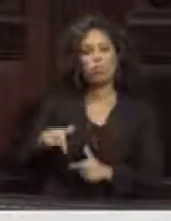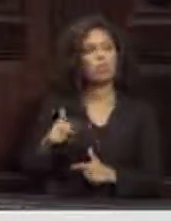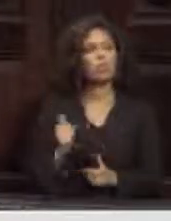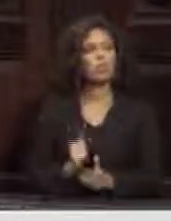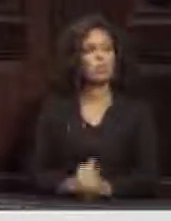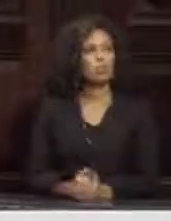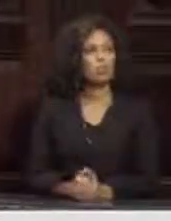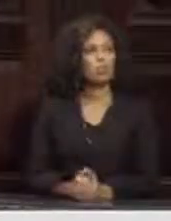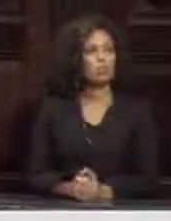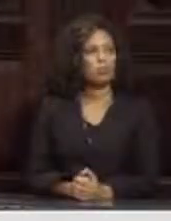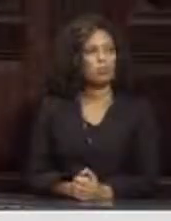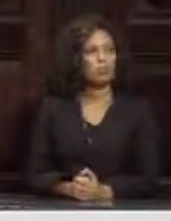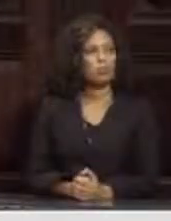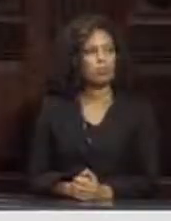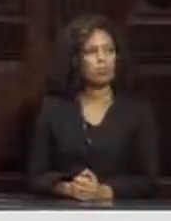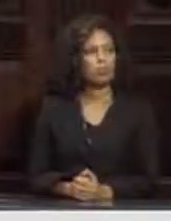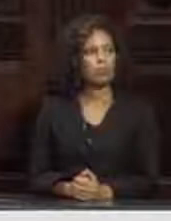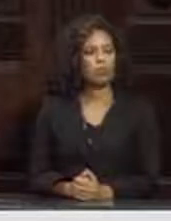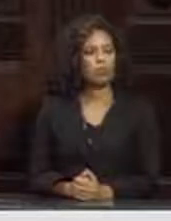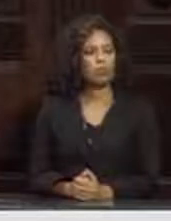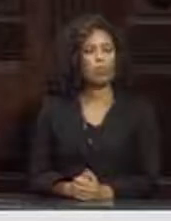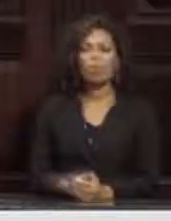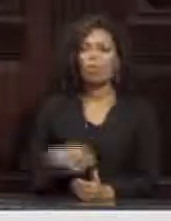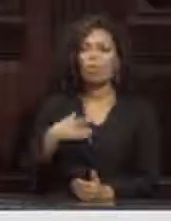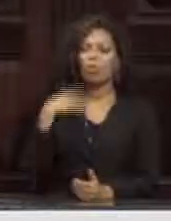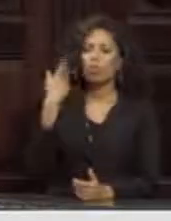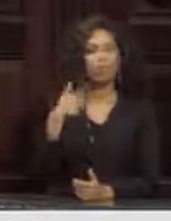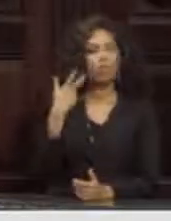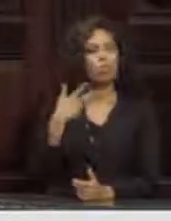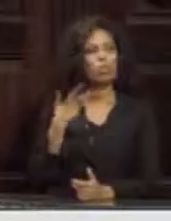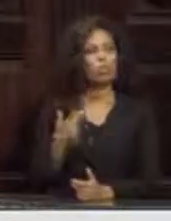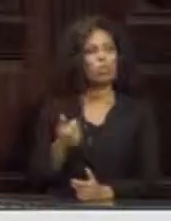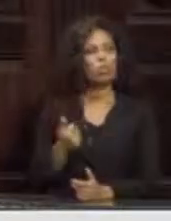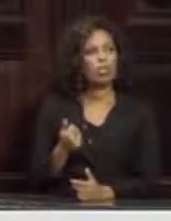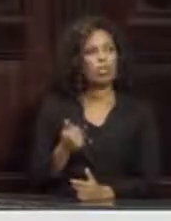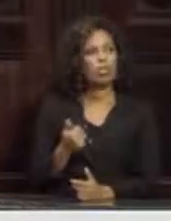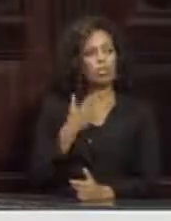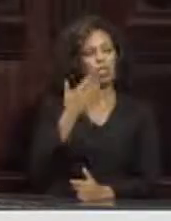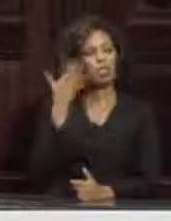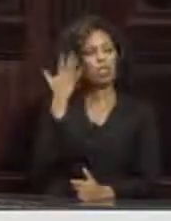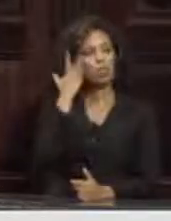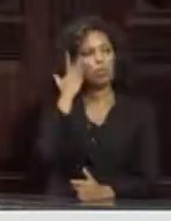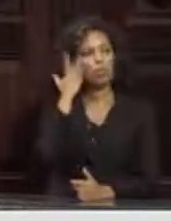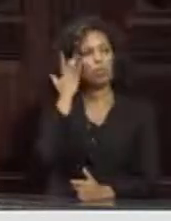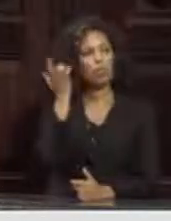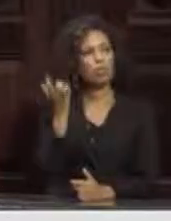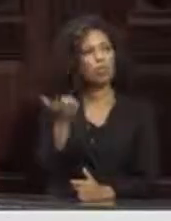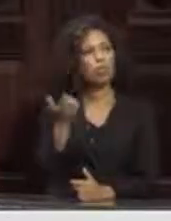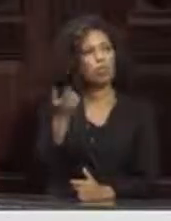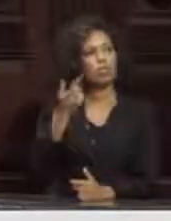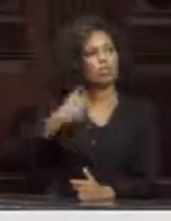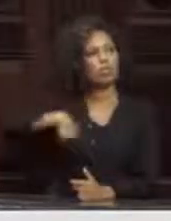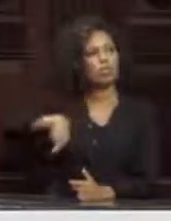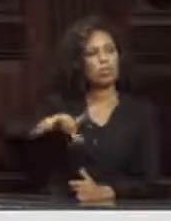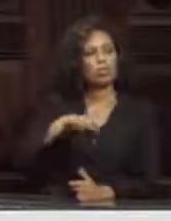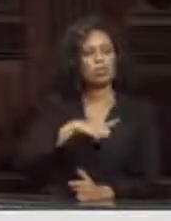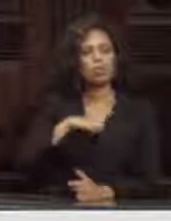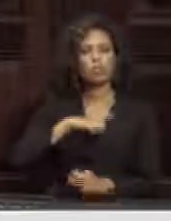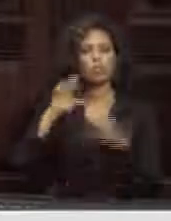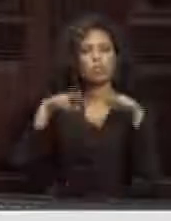Presidente, sobre o Repetro, eu queria dizer que amanhã nós teremos uma